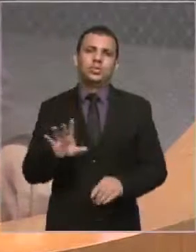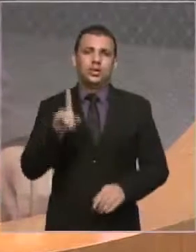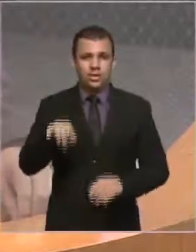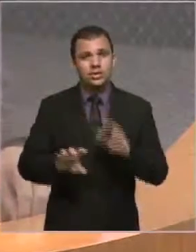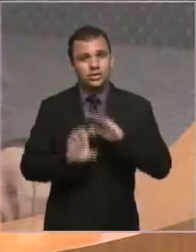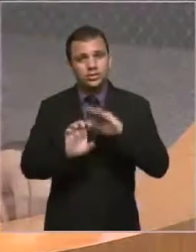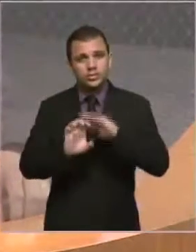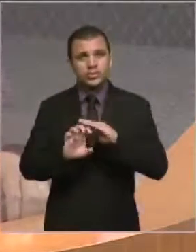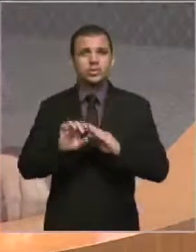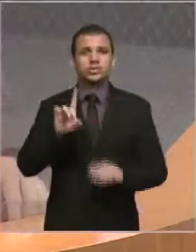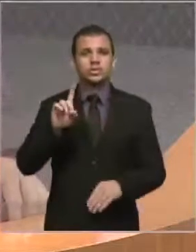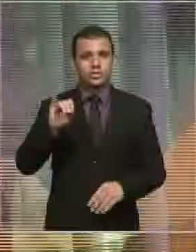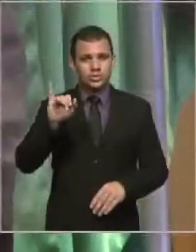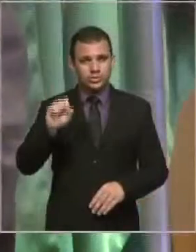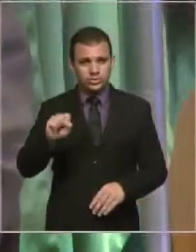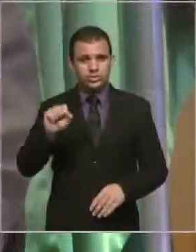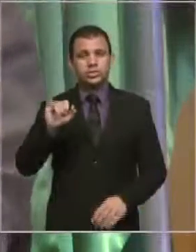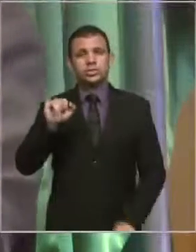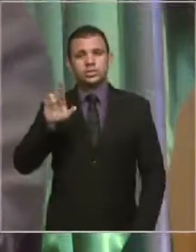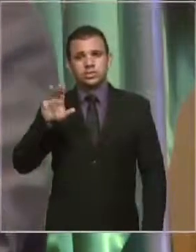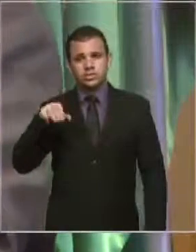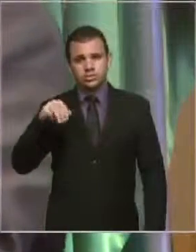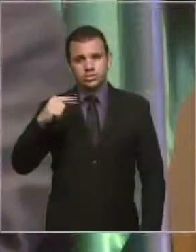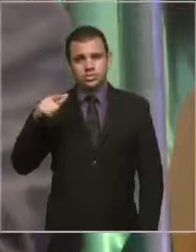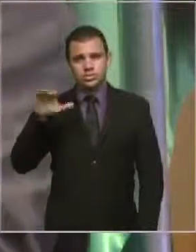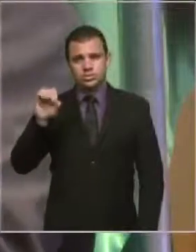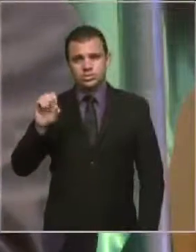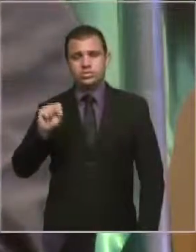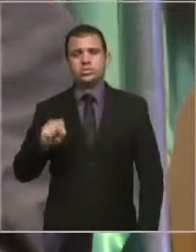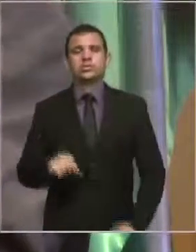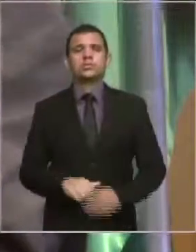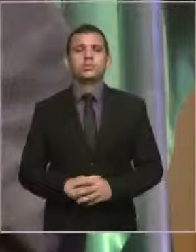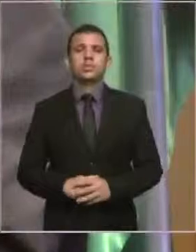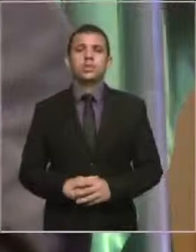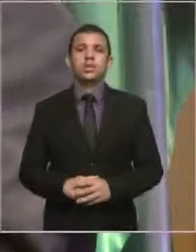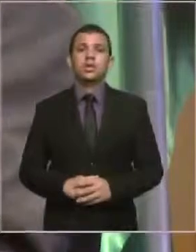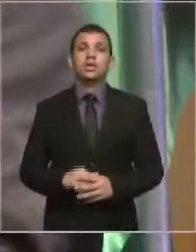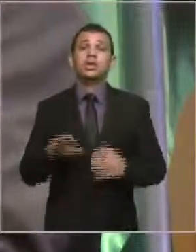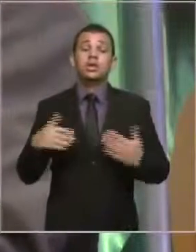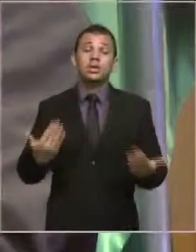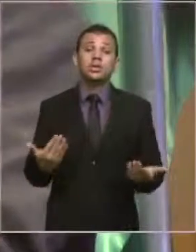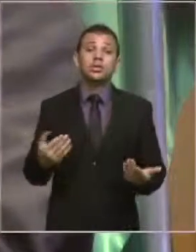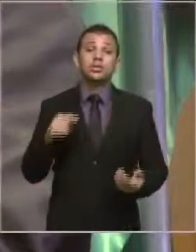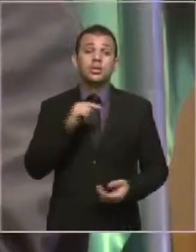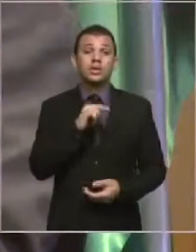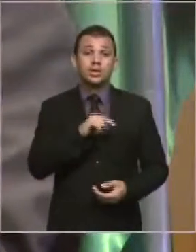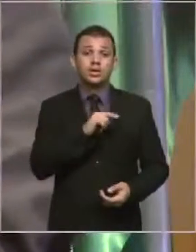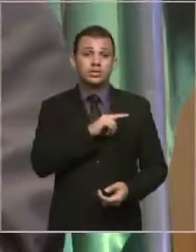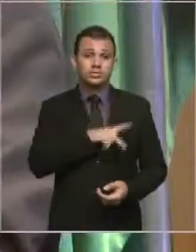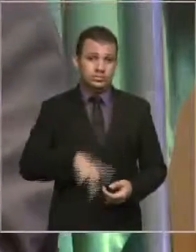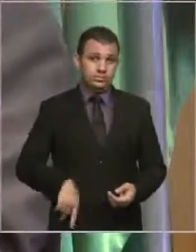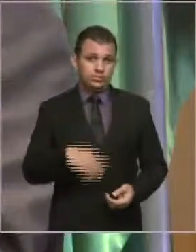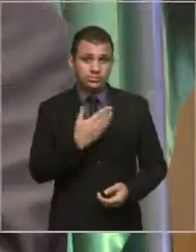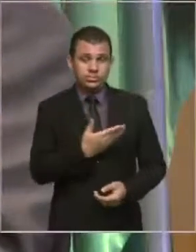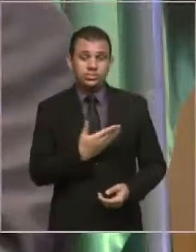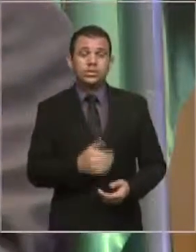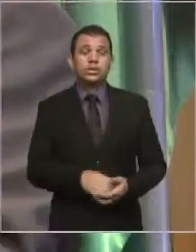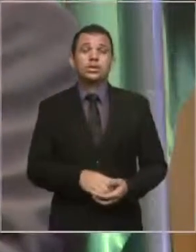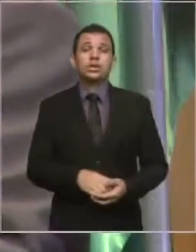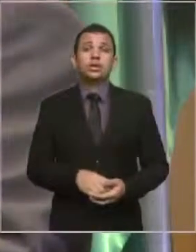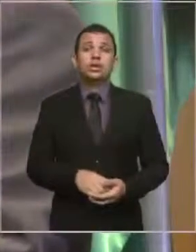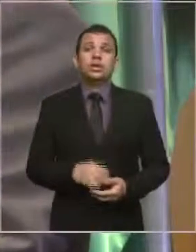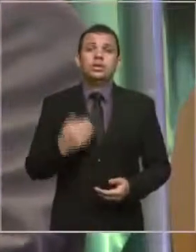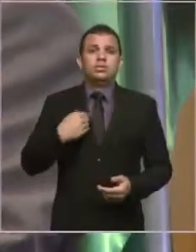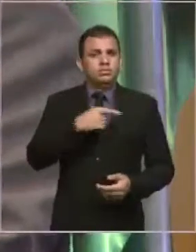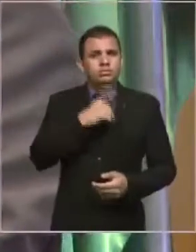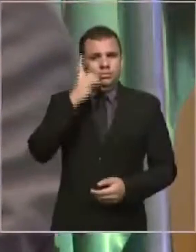Levou o superintendente da NTT, ainda deputado, na época doutor Noburo, para fazer a discussão do transporte